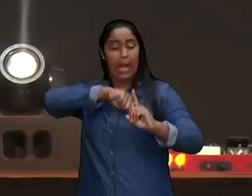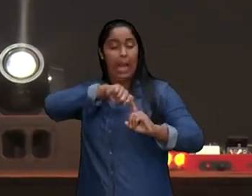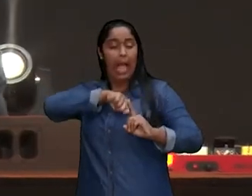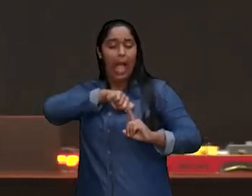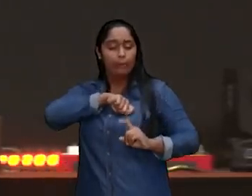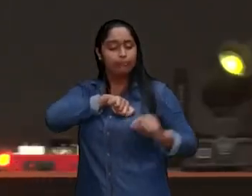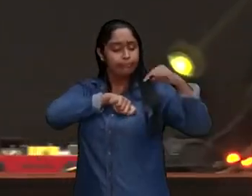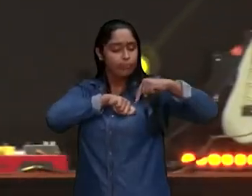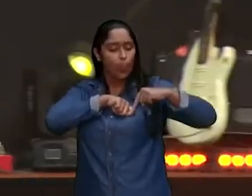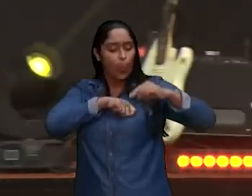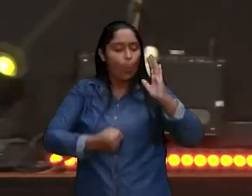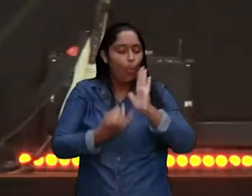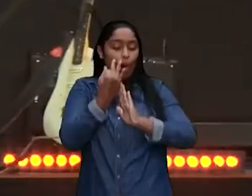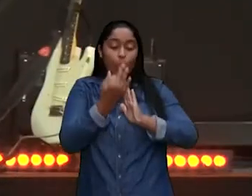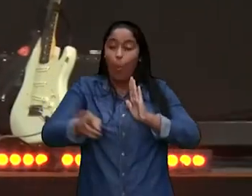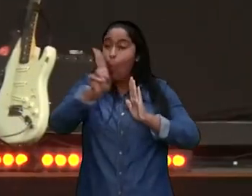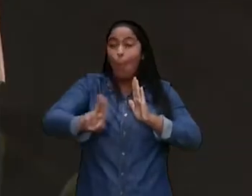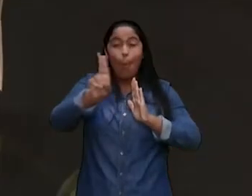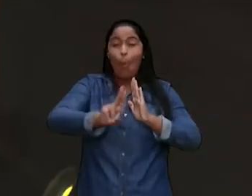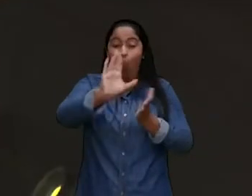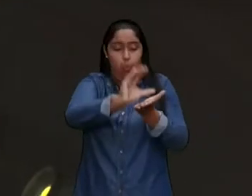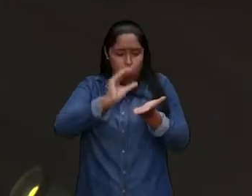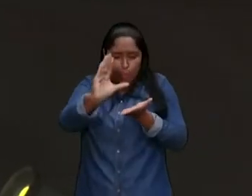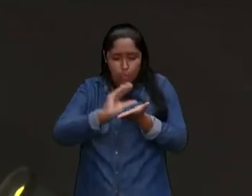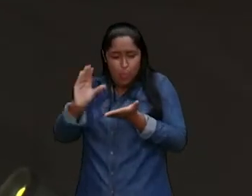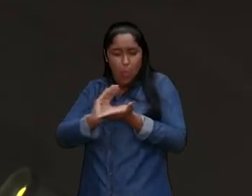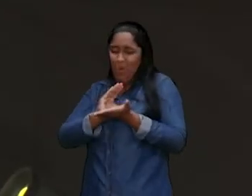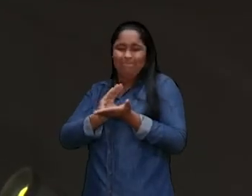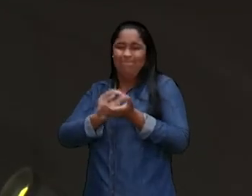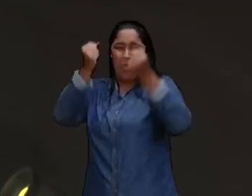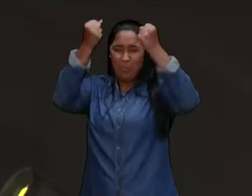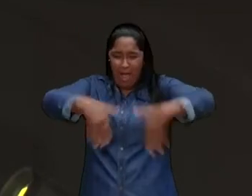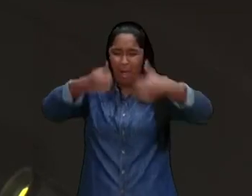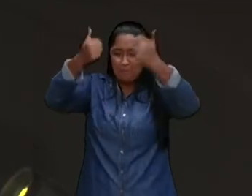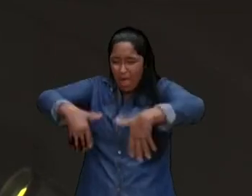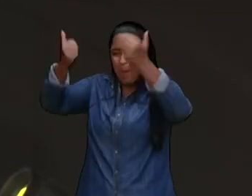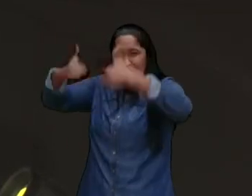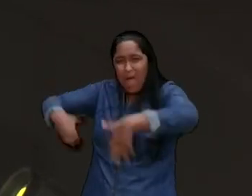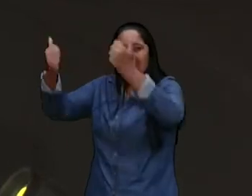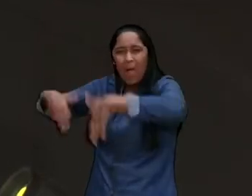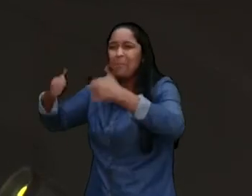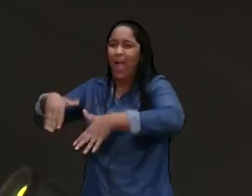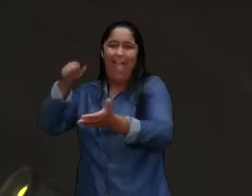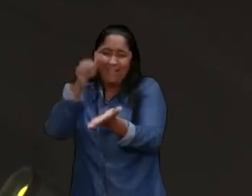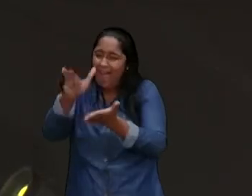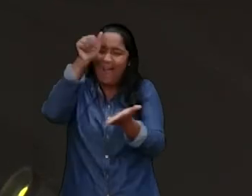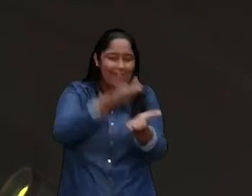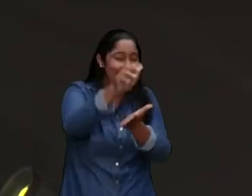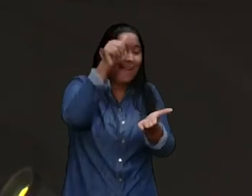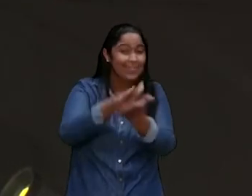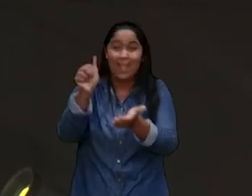pastor eu tava ganhando bem mas agora por causa pandemia eu quebrei é mesmo tá fazendo bem para alguém depositar eu tava ganhando